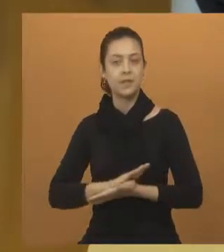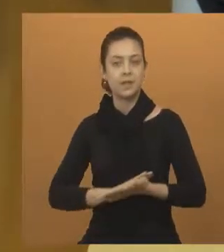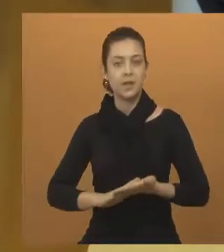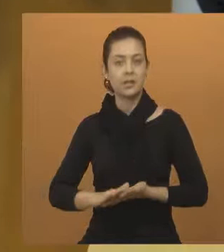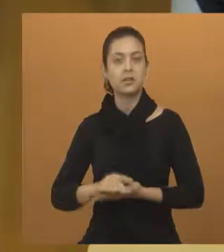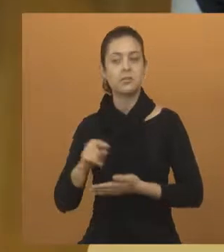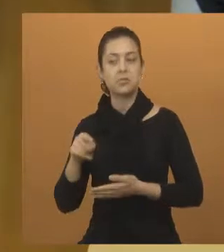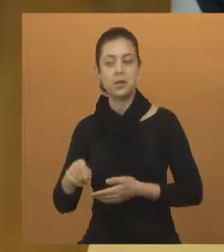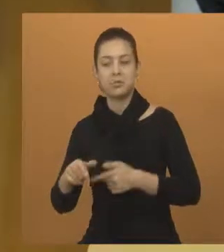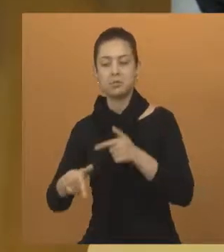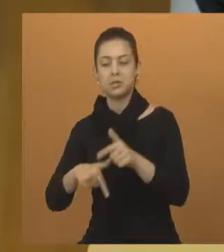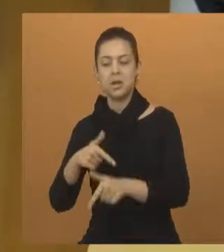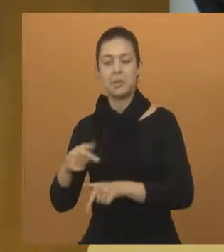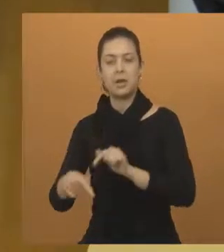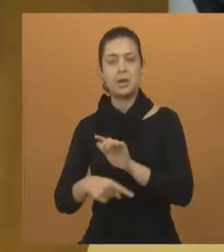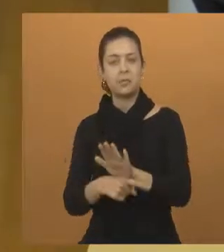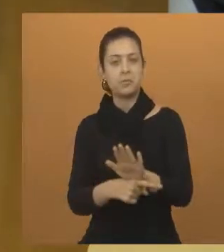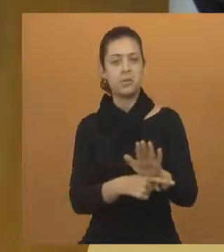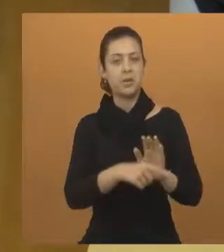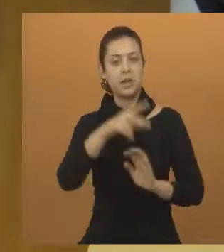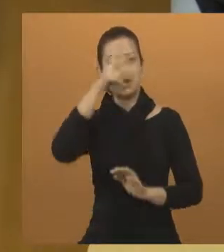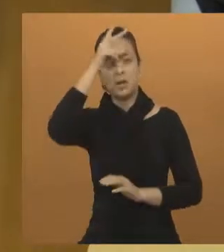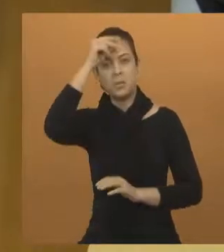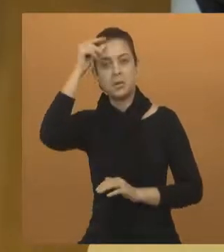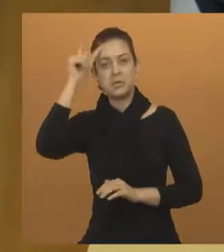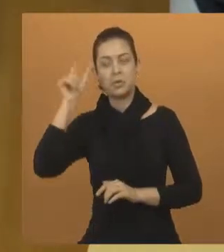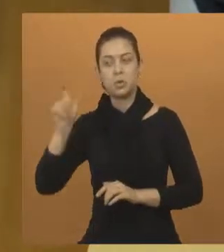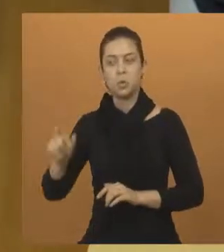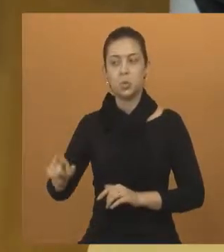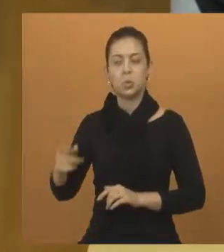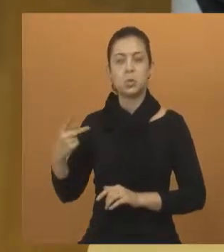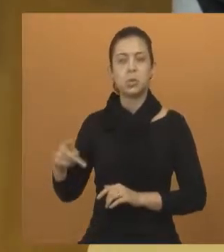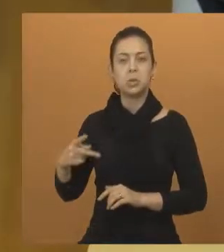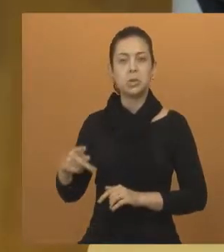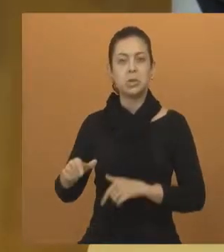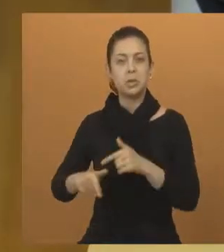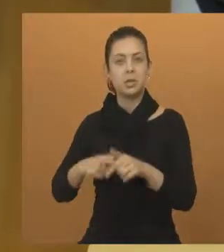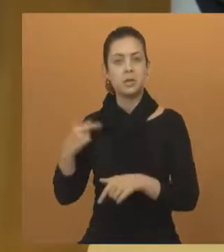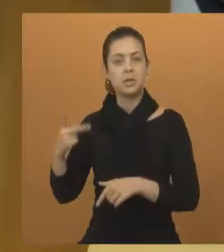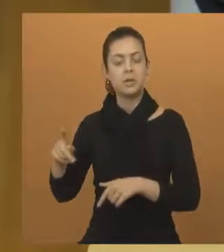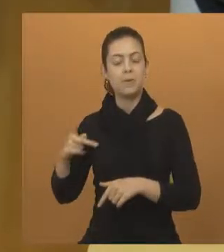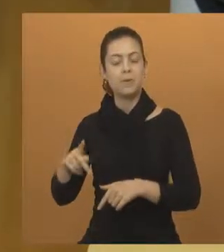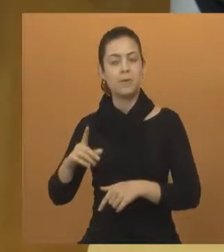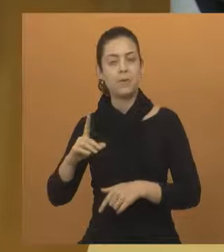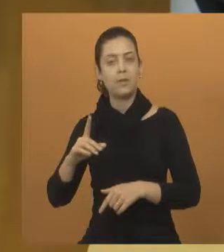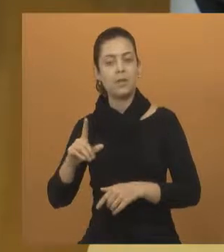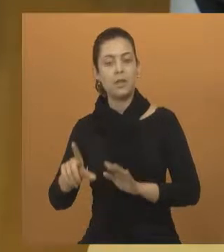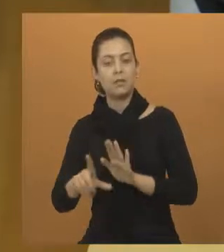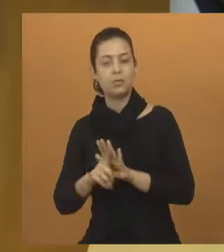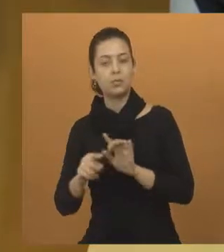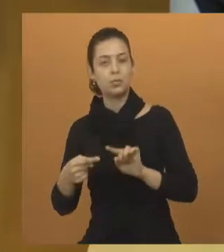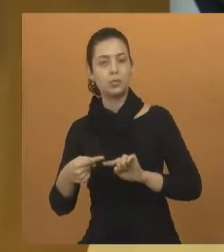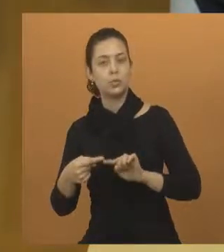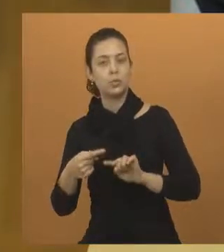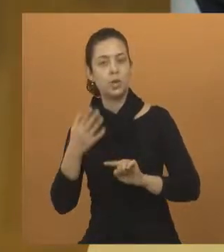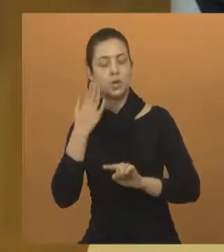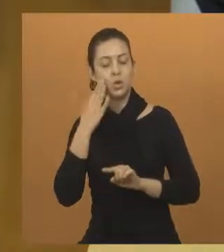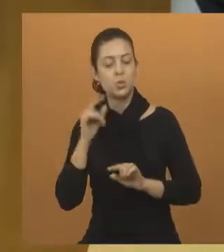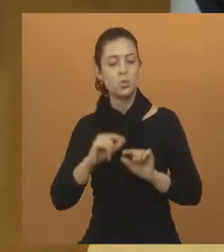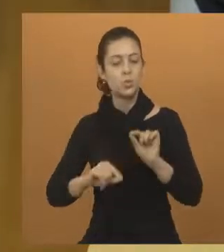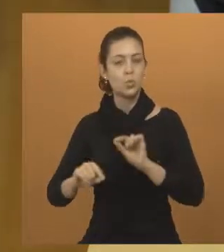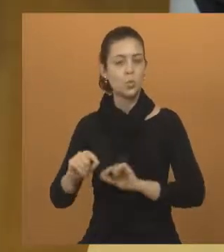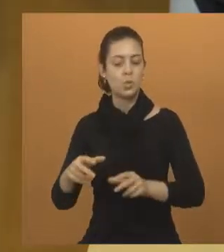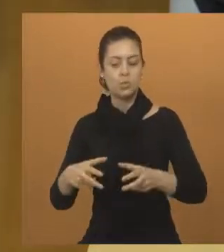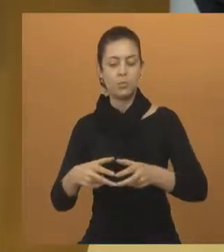O prefeito do município de Jacareí, usando das atribuições que lhe são conferidas por lei, faz saber que a Câmara